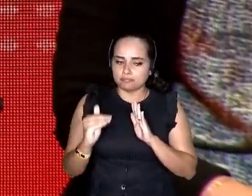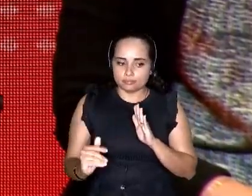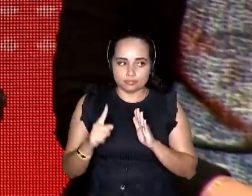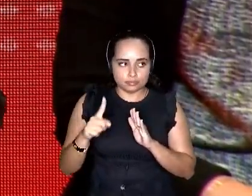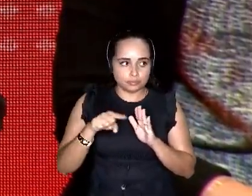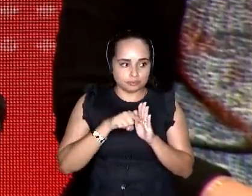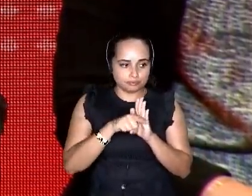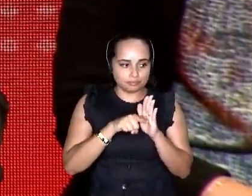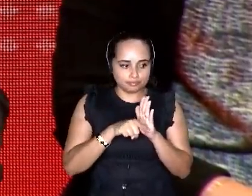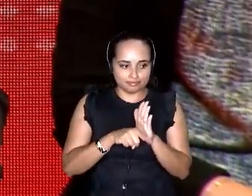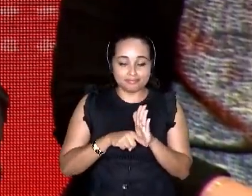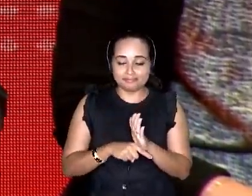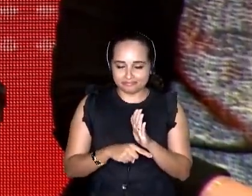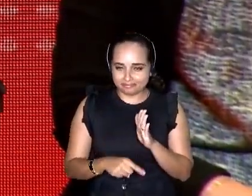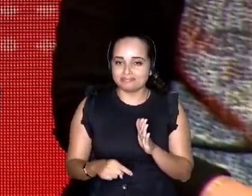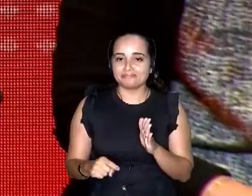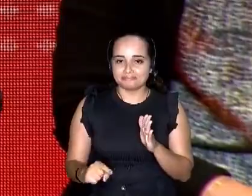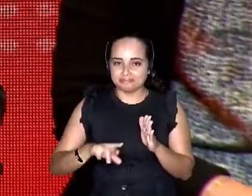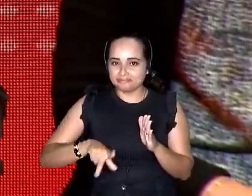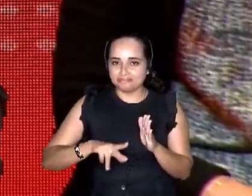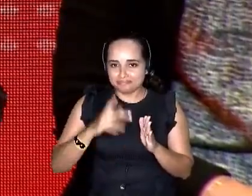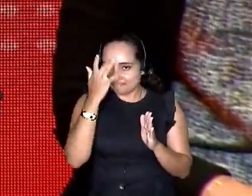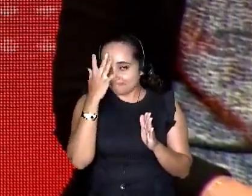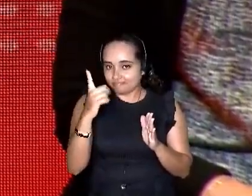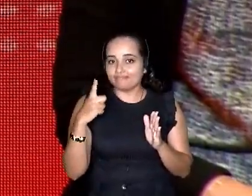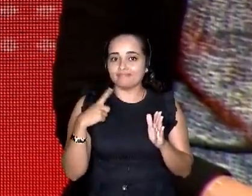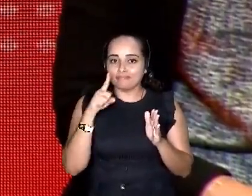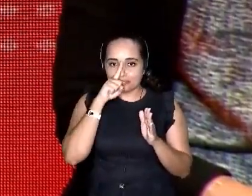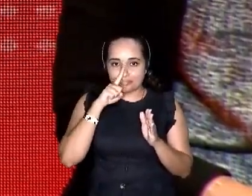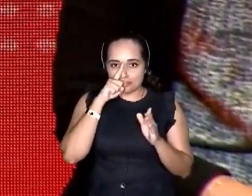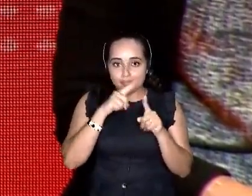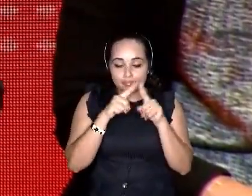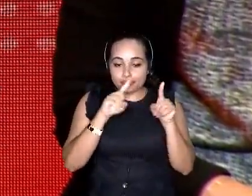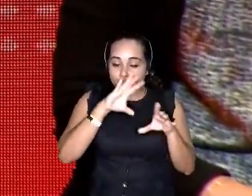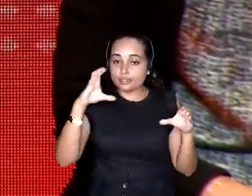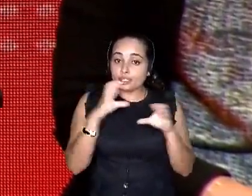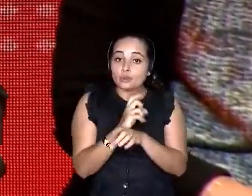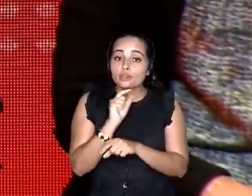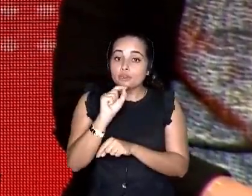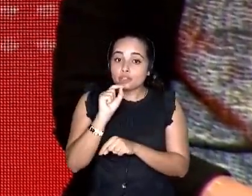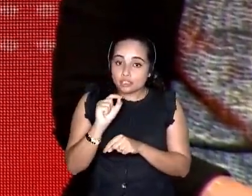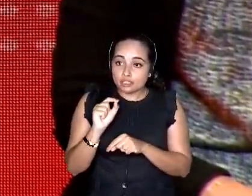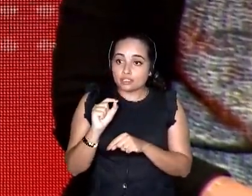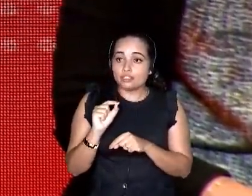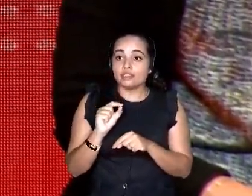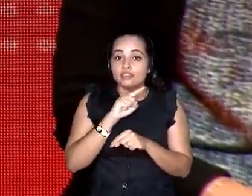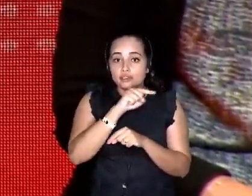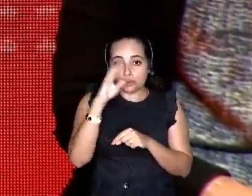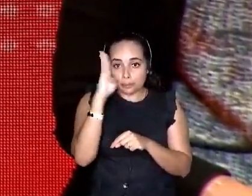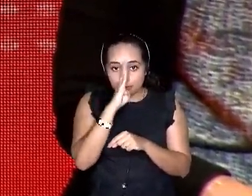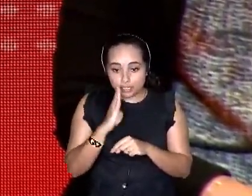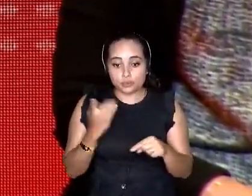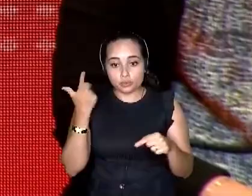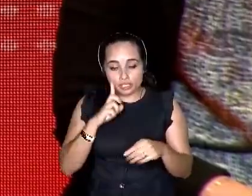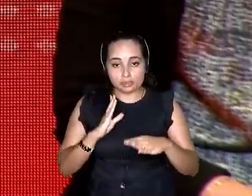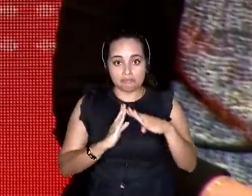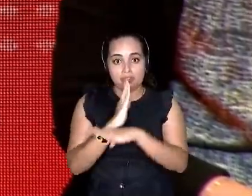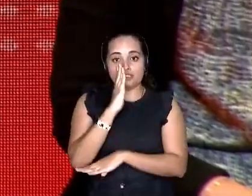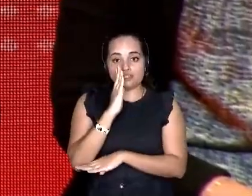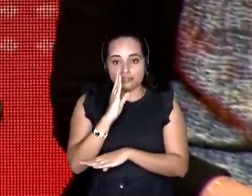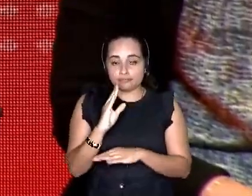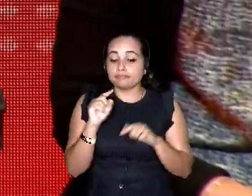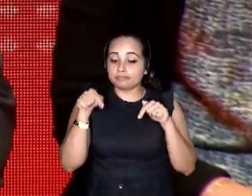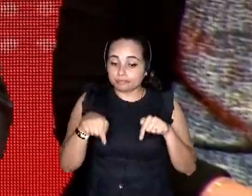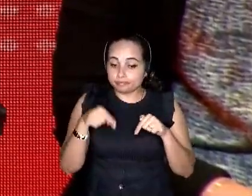Essa análise ela não é fácil, ela tem riscos, mas a nossa conclusão é que o Brasil, more likely than not, passa por esse teste. Aonde